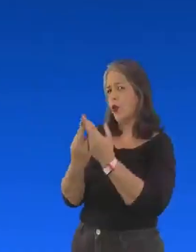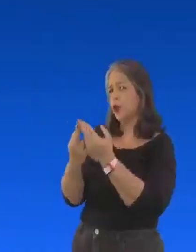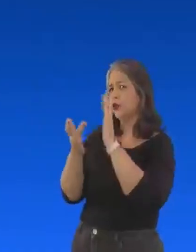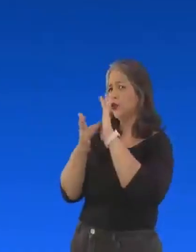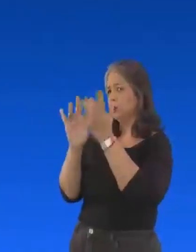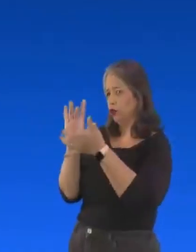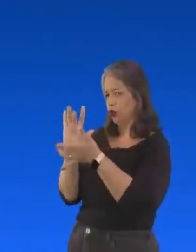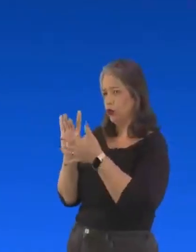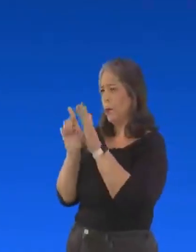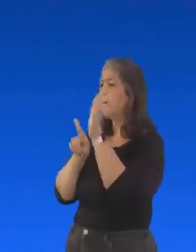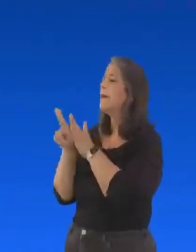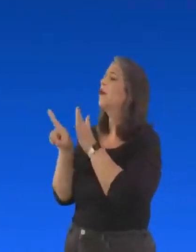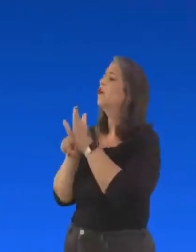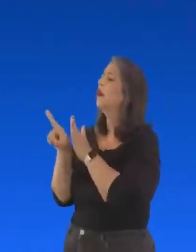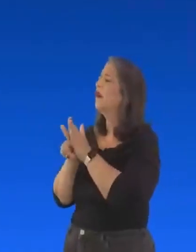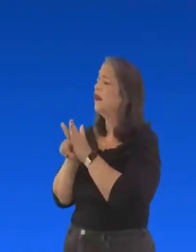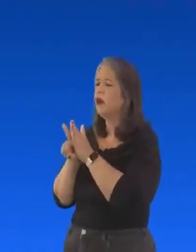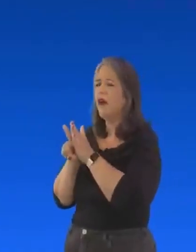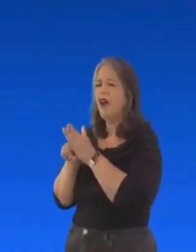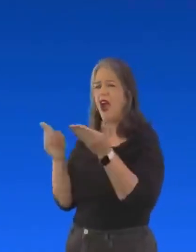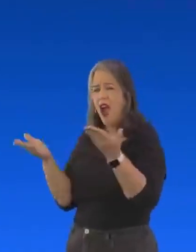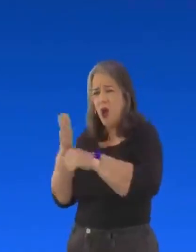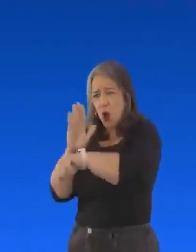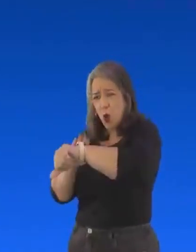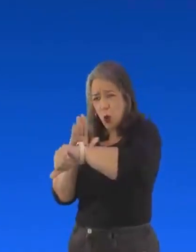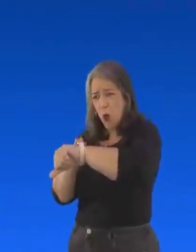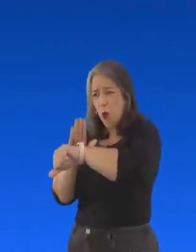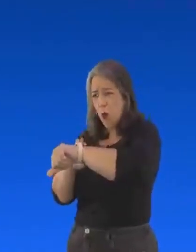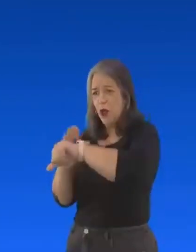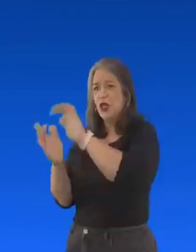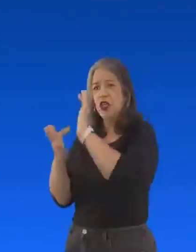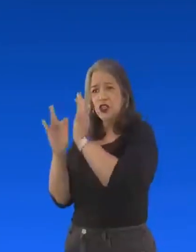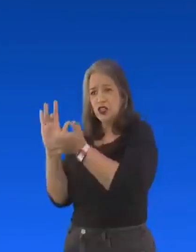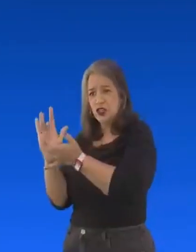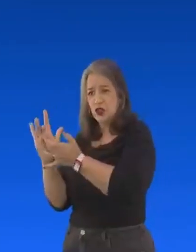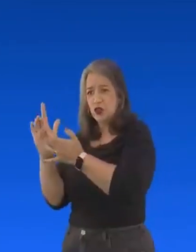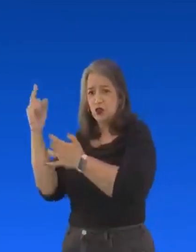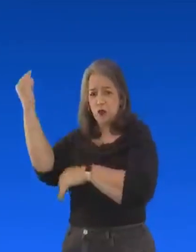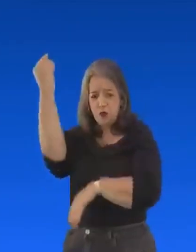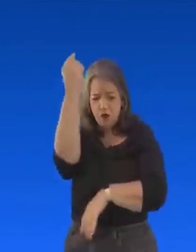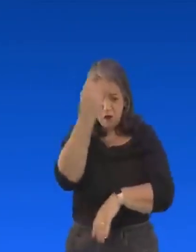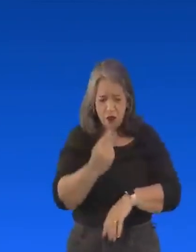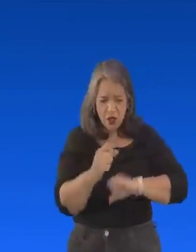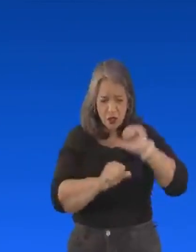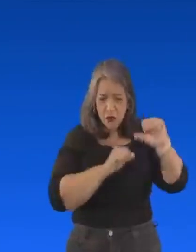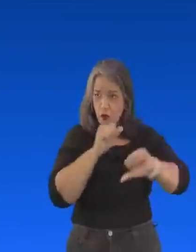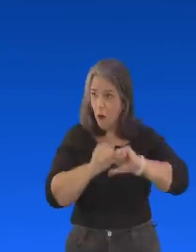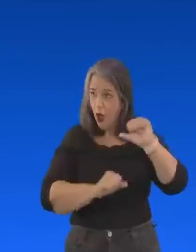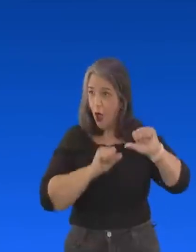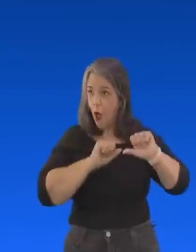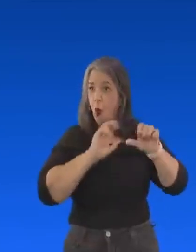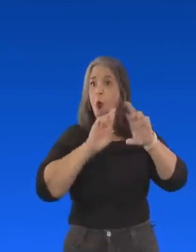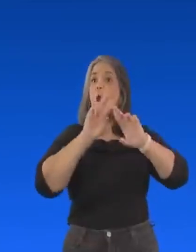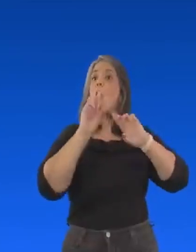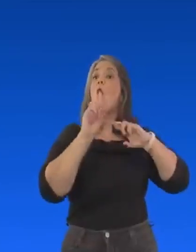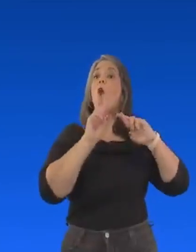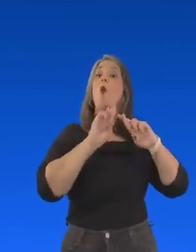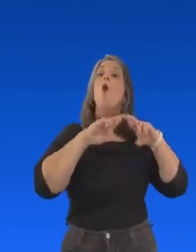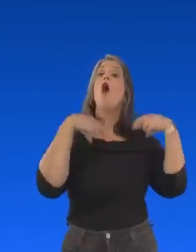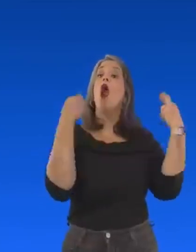perguntaram: será este o tempo em que o Senhor irá restaurar o reino a Israel? E